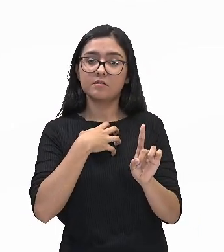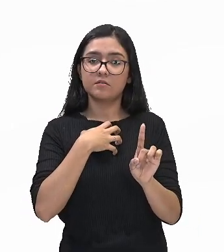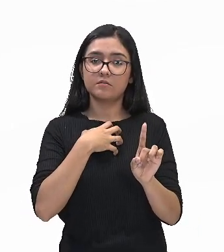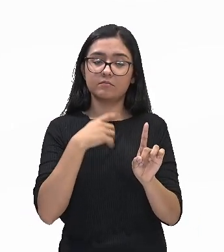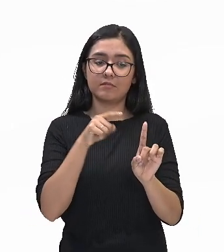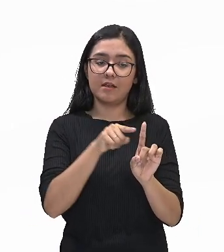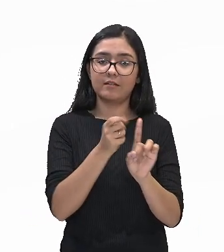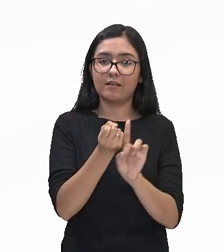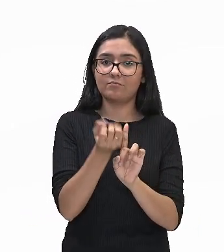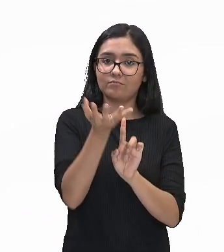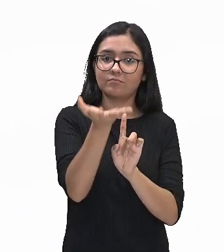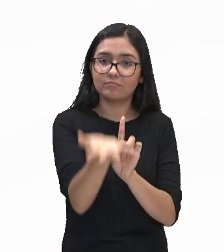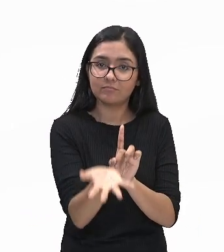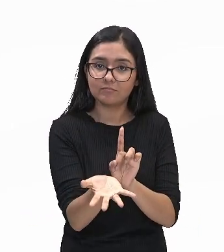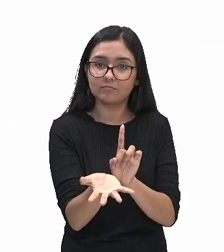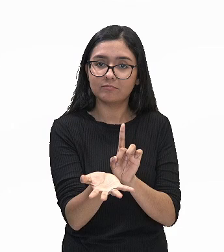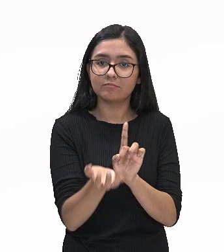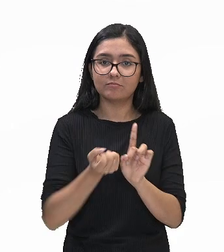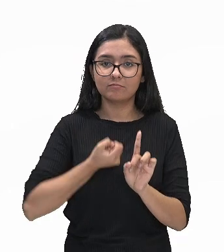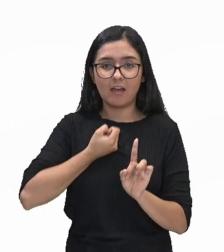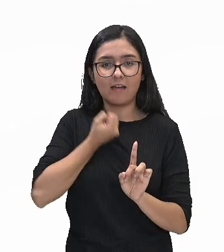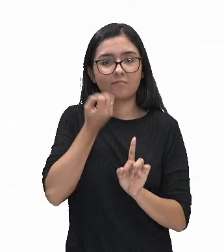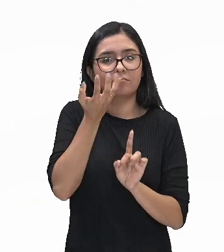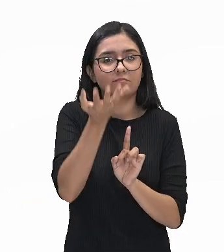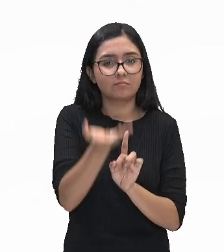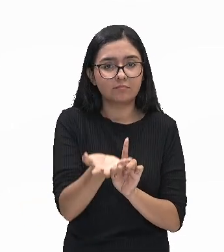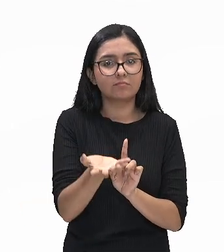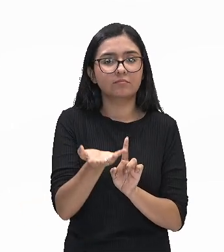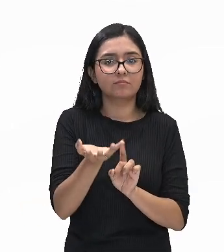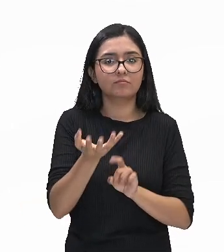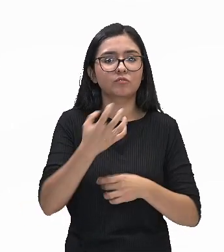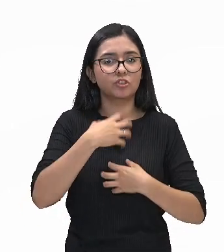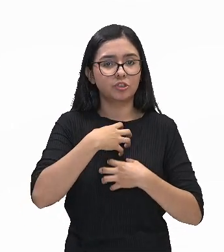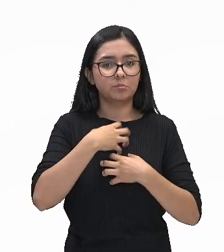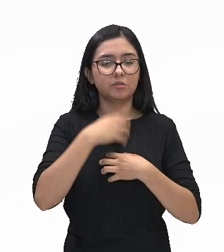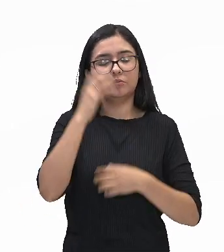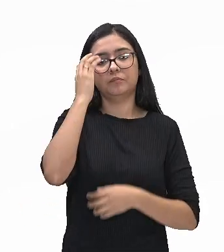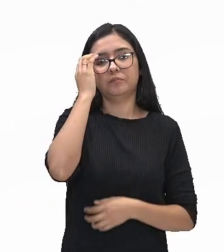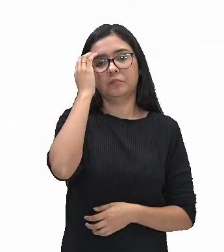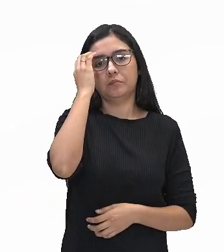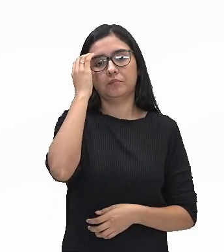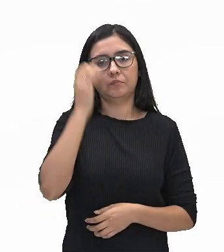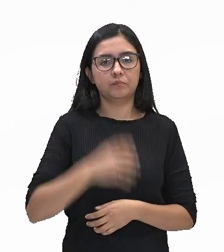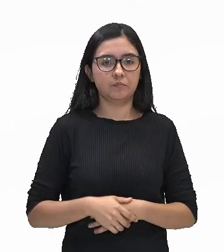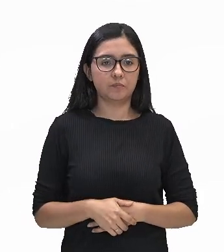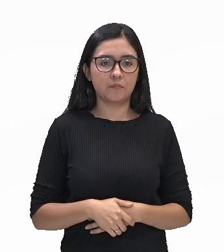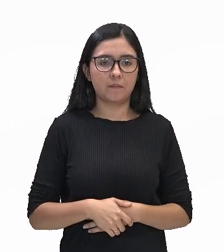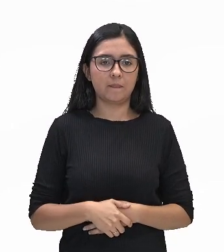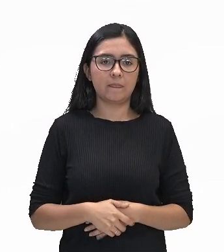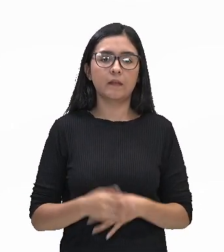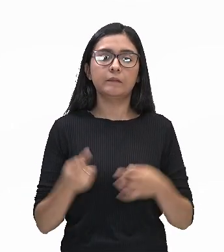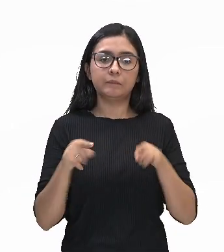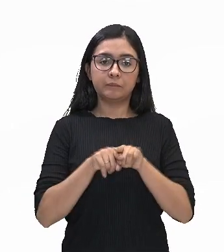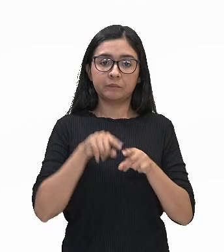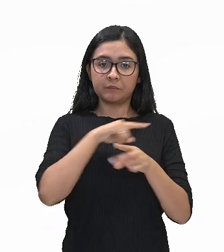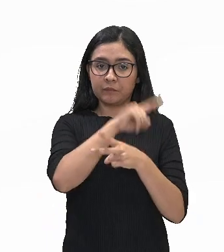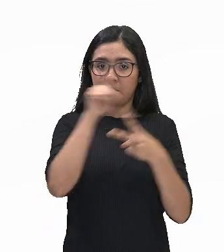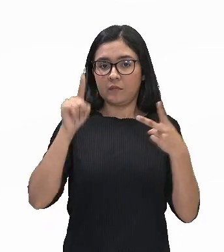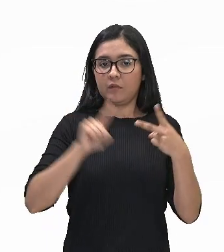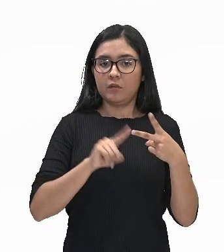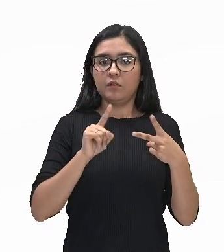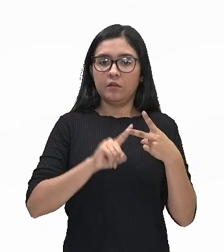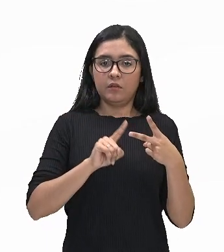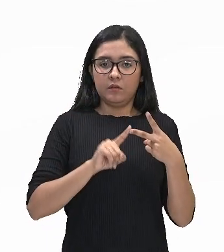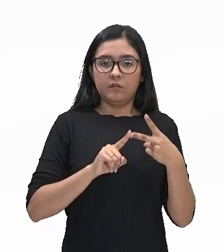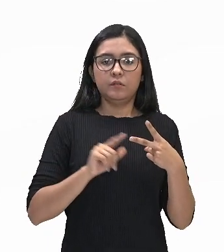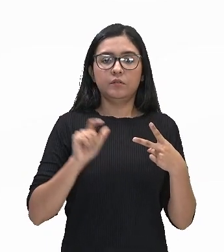essa mensagem, está colocando para fora esse sentimento. A função apelativa, ela procura